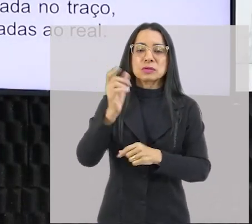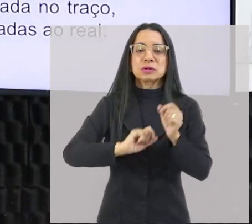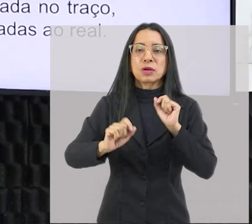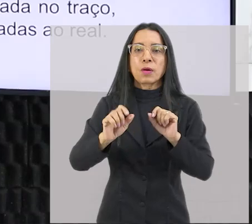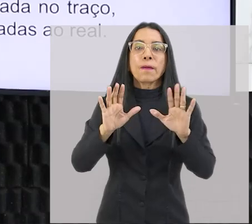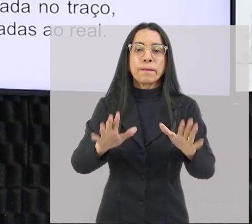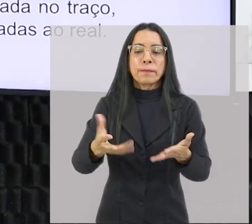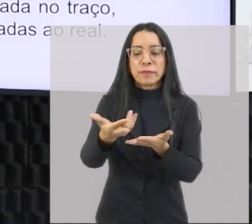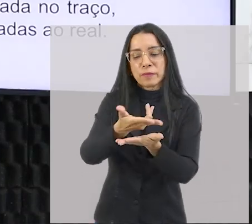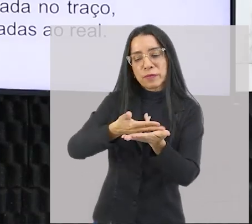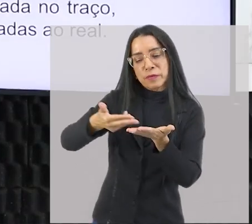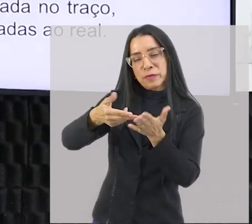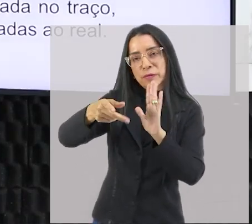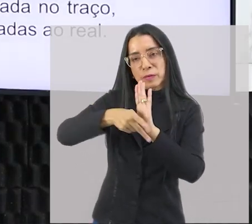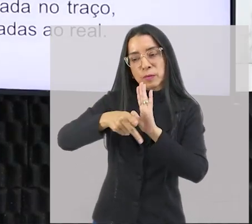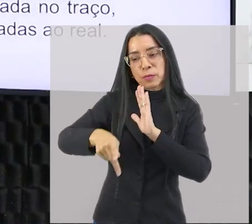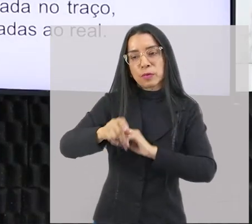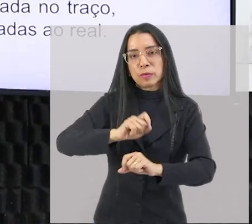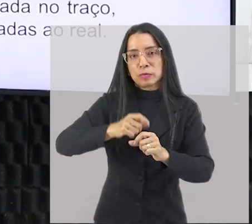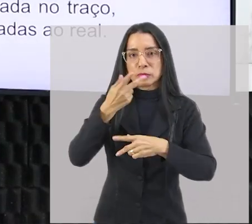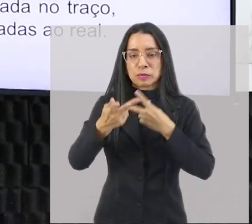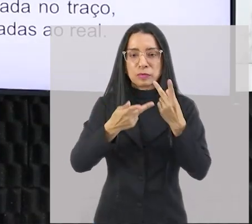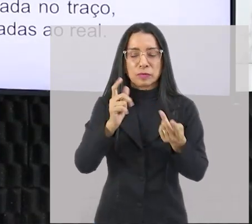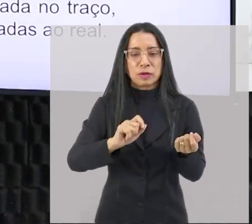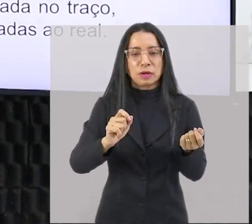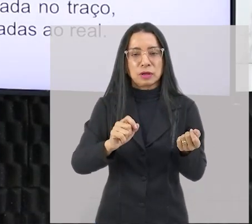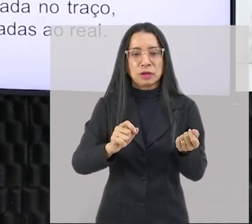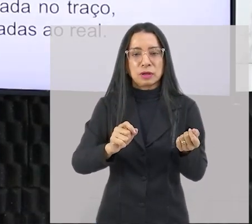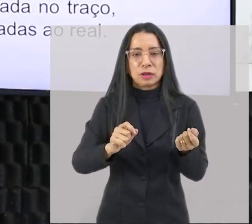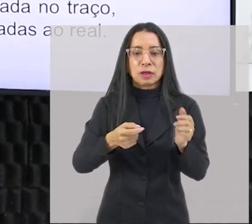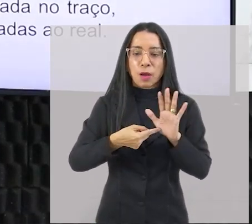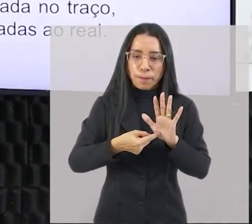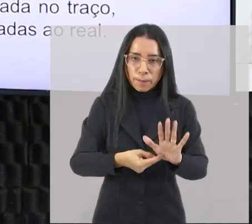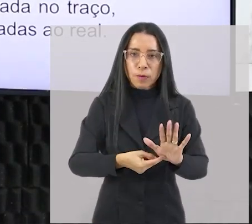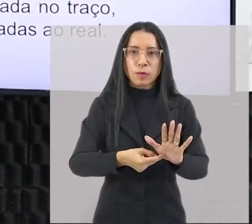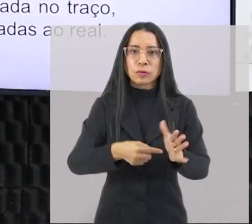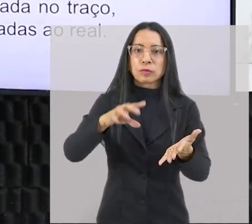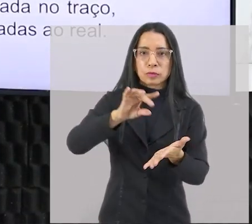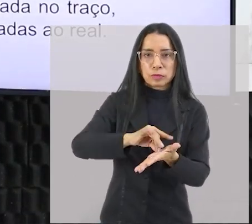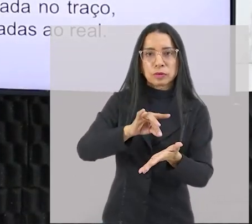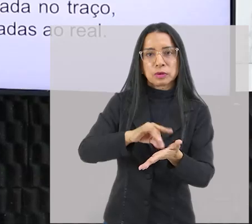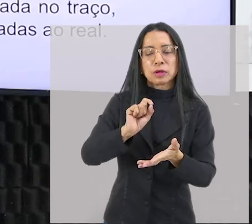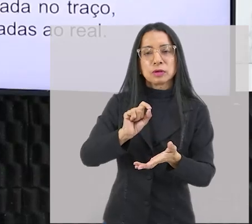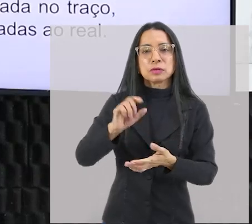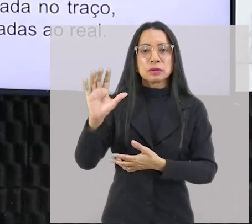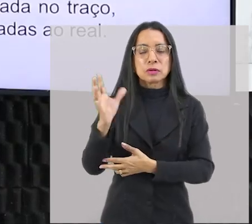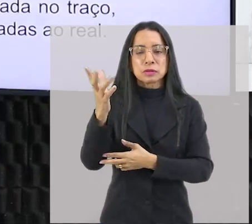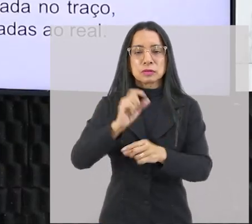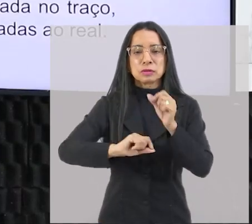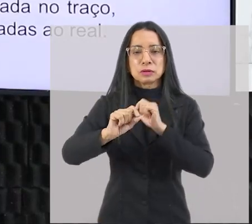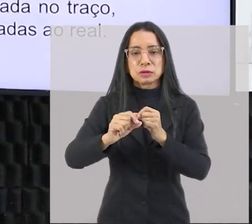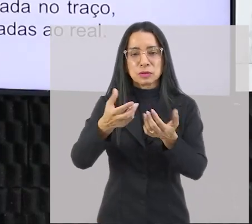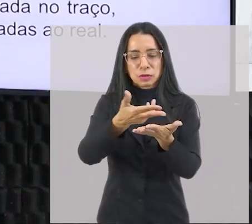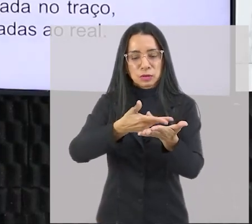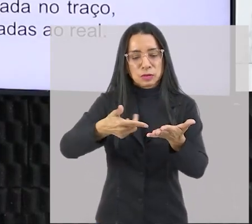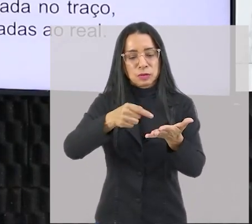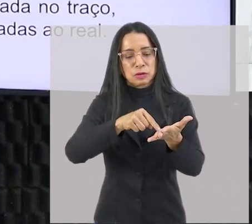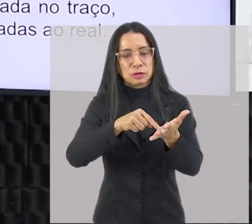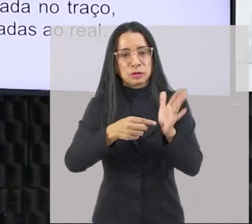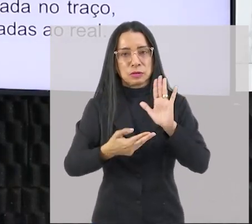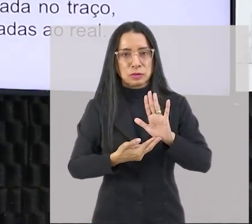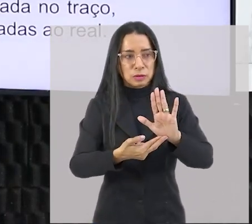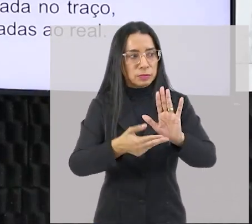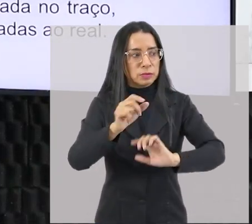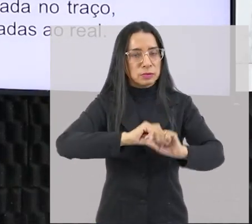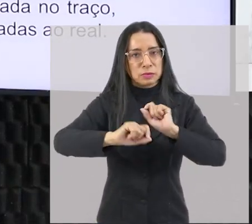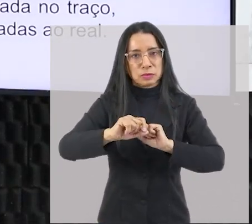maneira específica aquele fato, elas deixam claro. Então, nesse caso, o desenho é uma